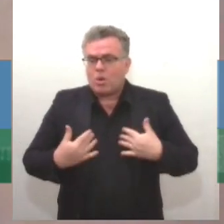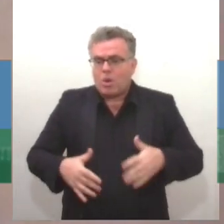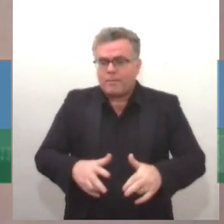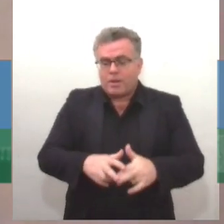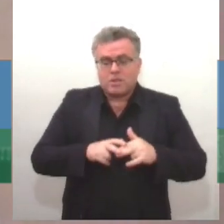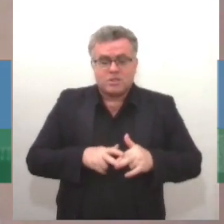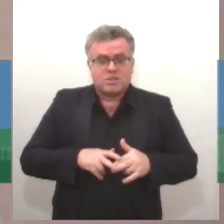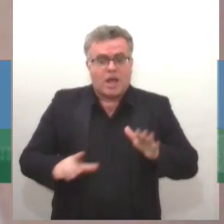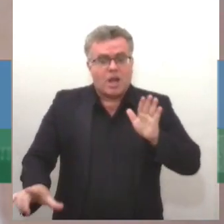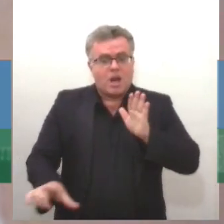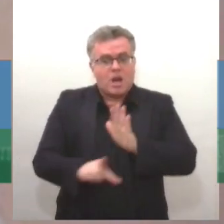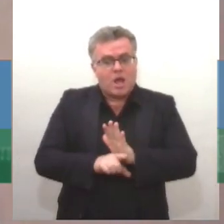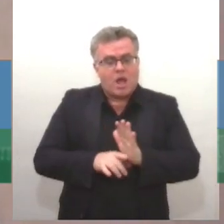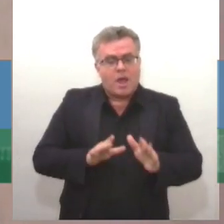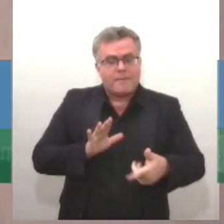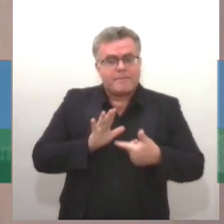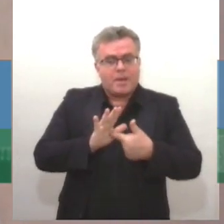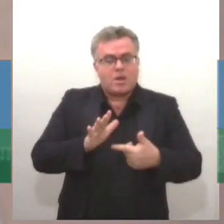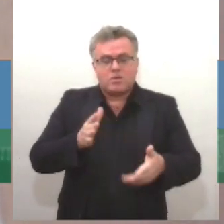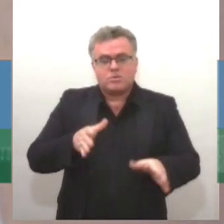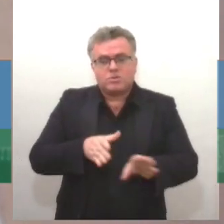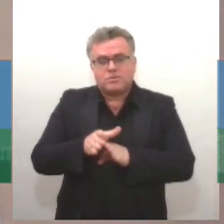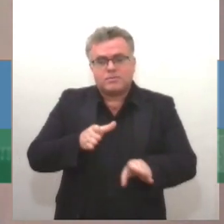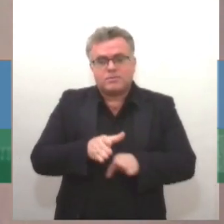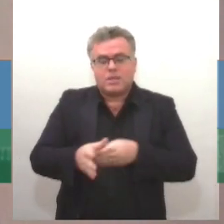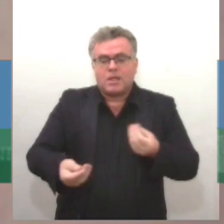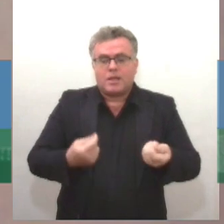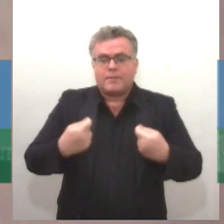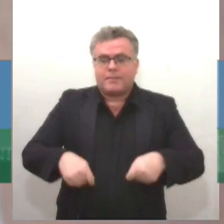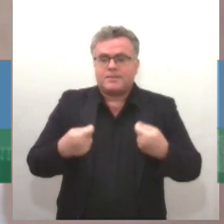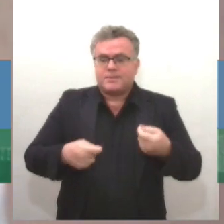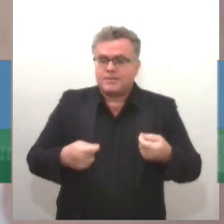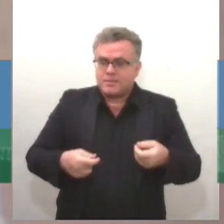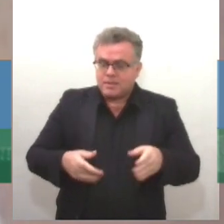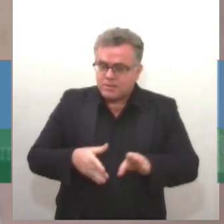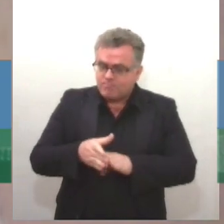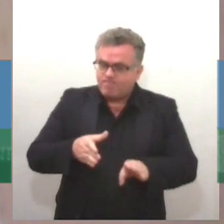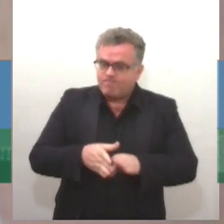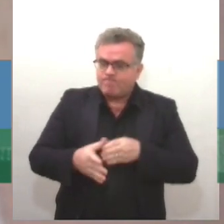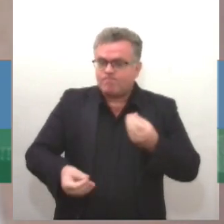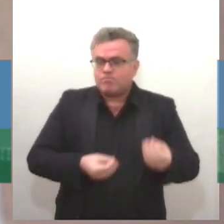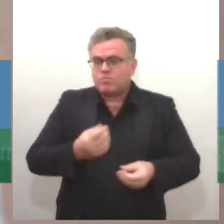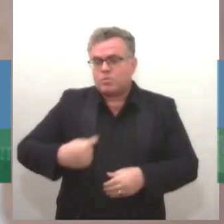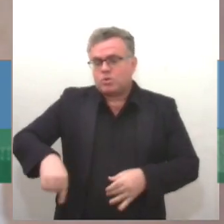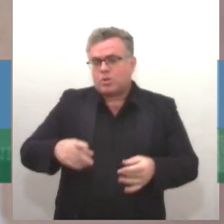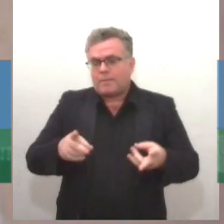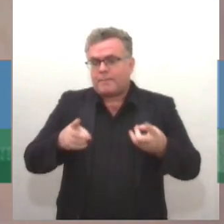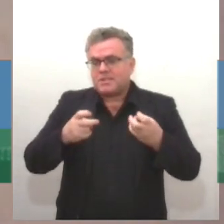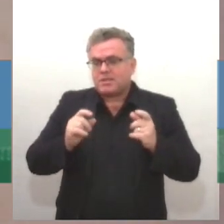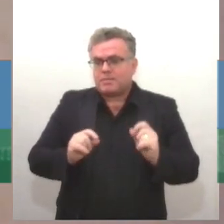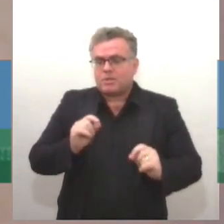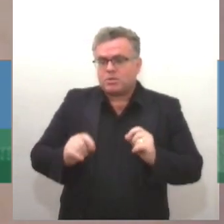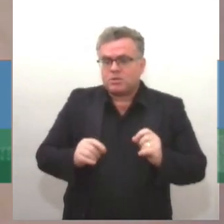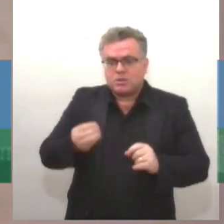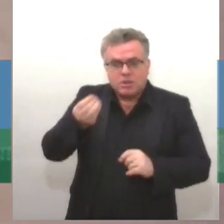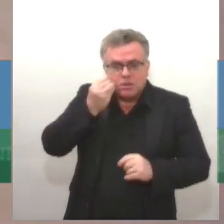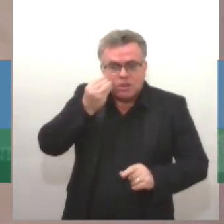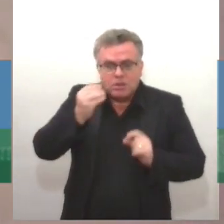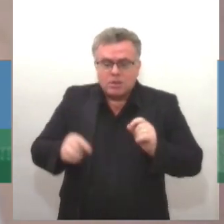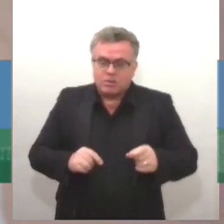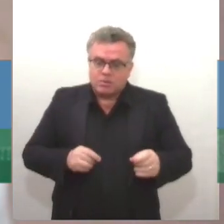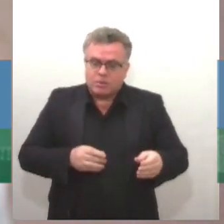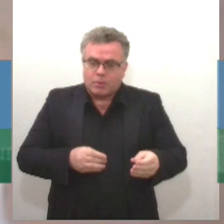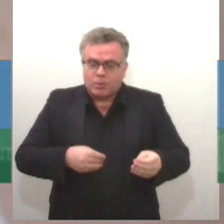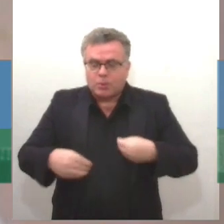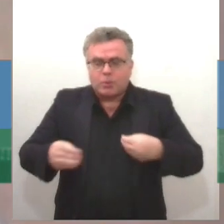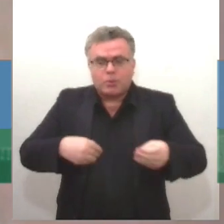parâmetros que precisam ser seguidos, né? E o que eu tenho visto são tentativas de flexibilizar a lei, ou seja,